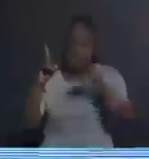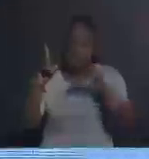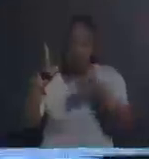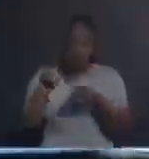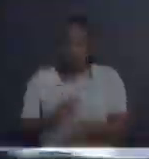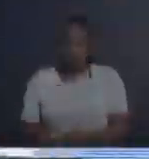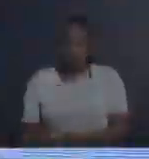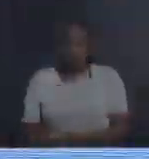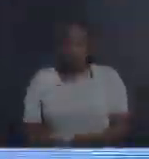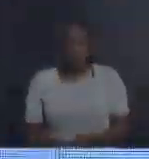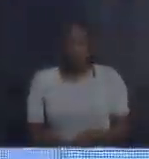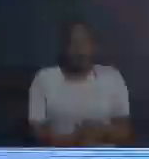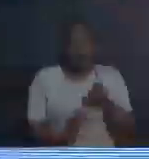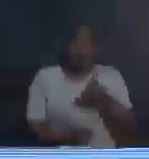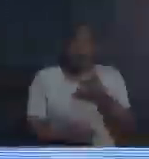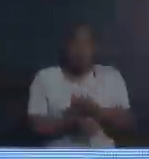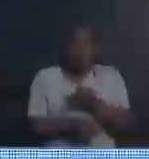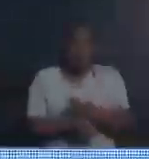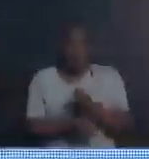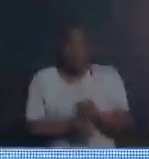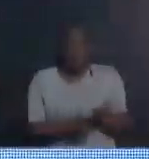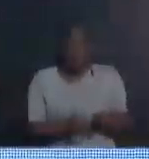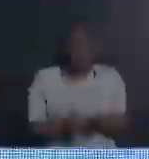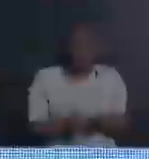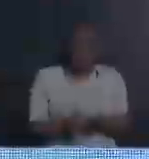ou você online e não responde.